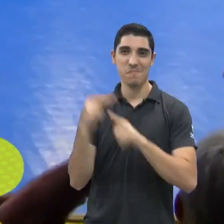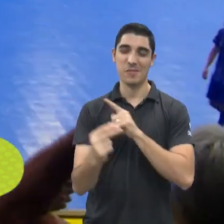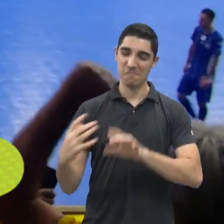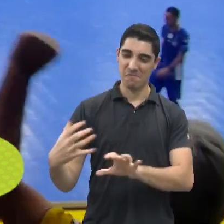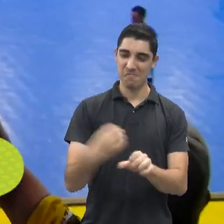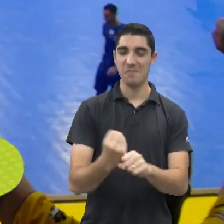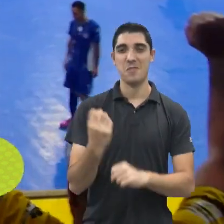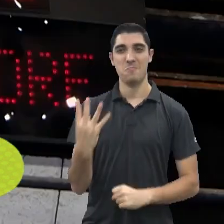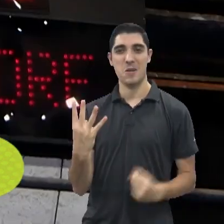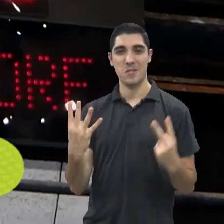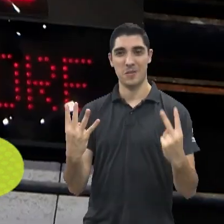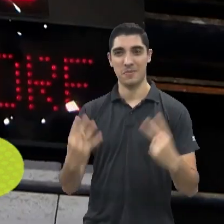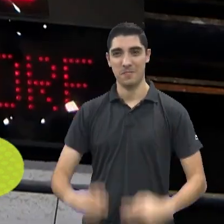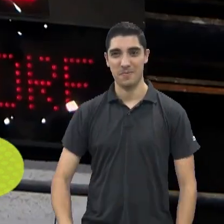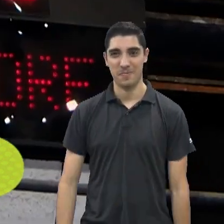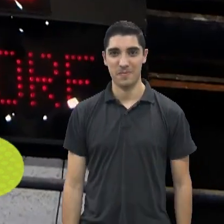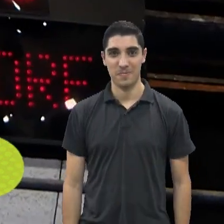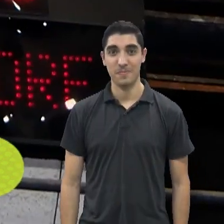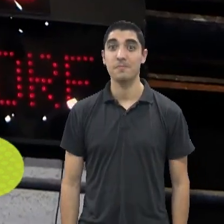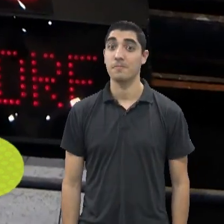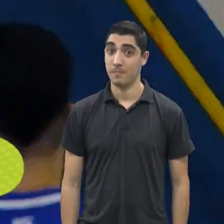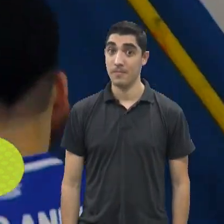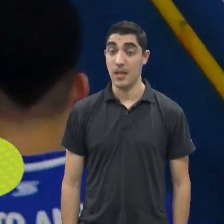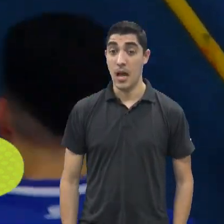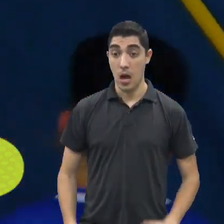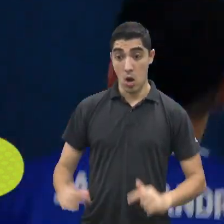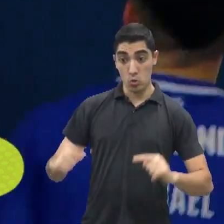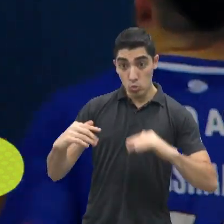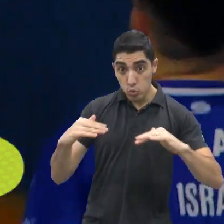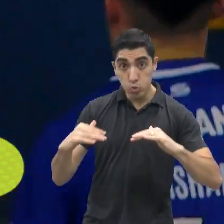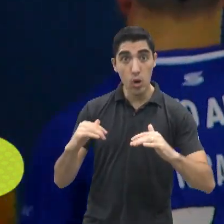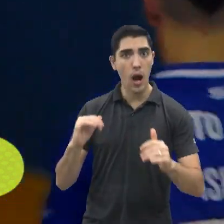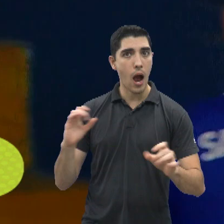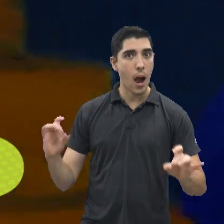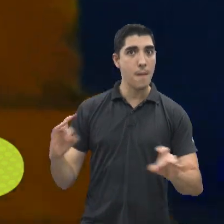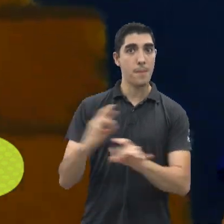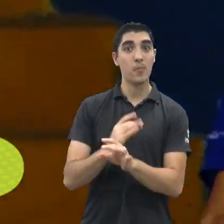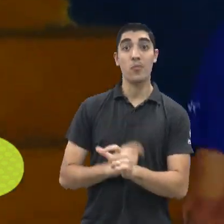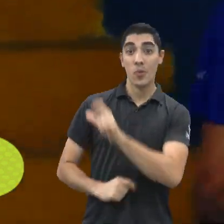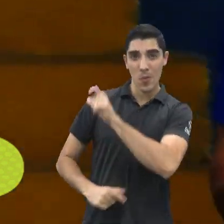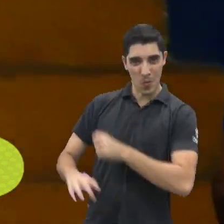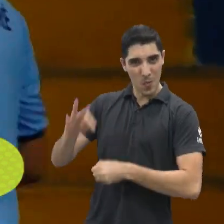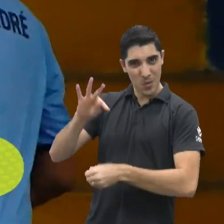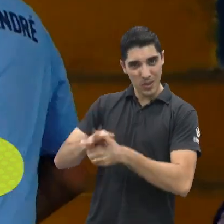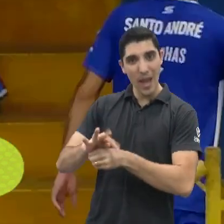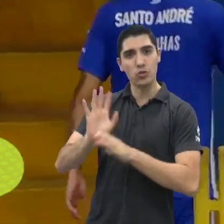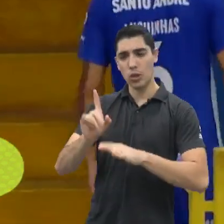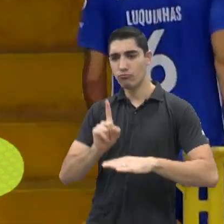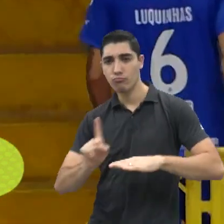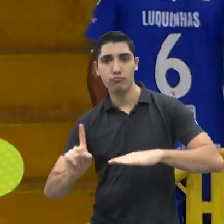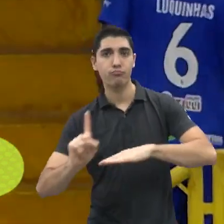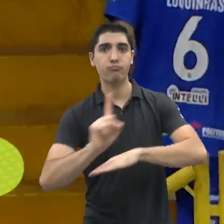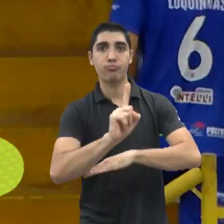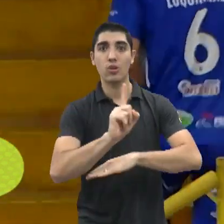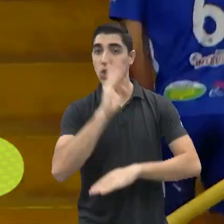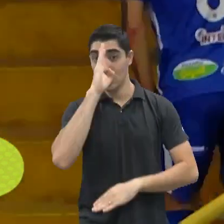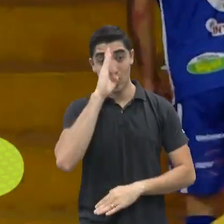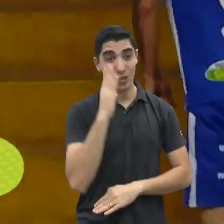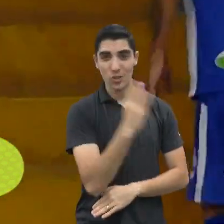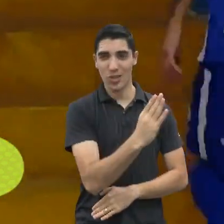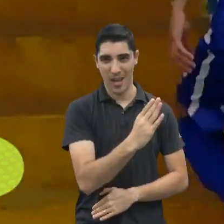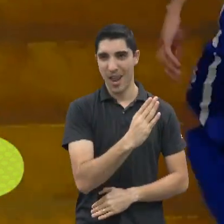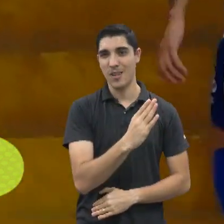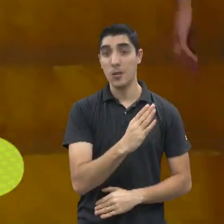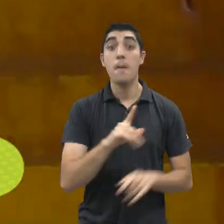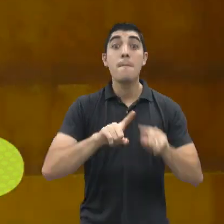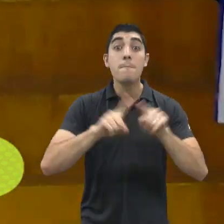4-2. Assim que acabou o jogo, o técnico Douglas Navas saiu da quadra direto para o vestiário, mas